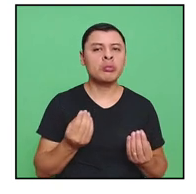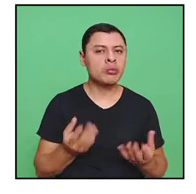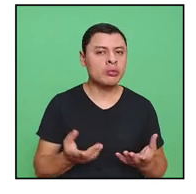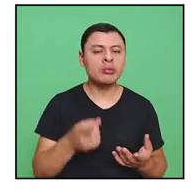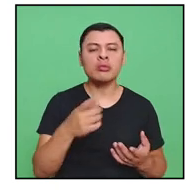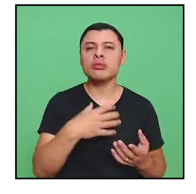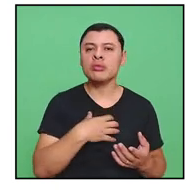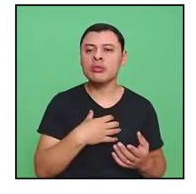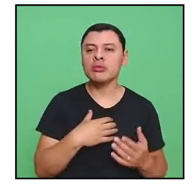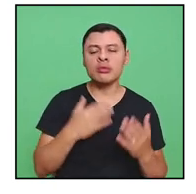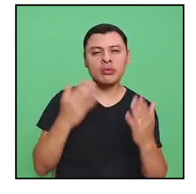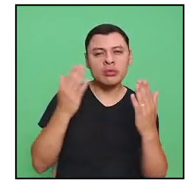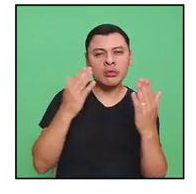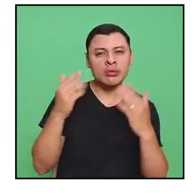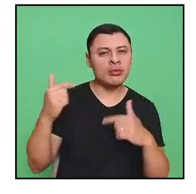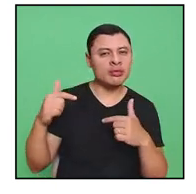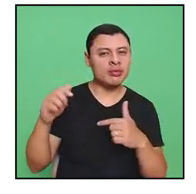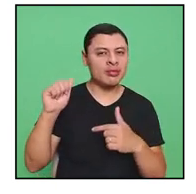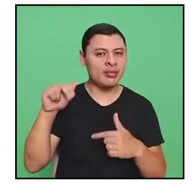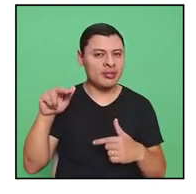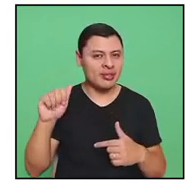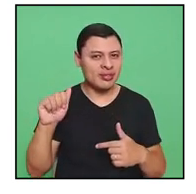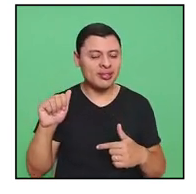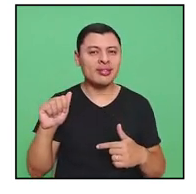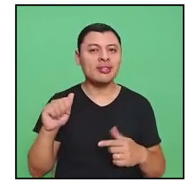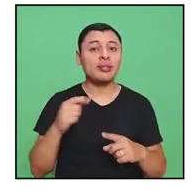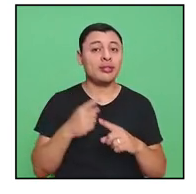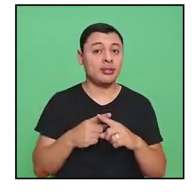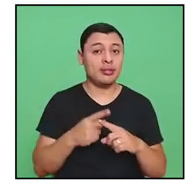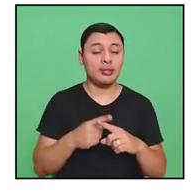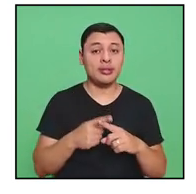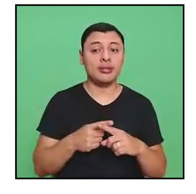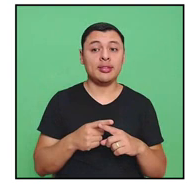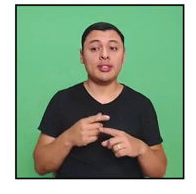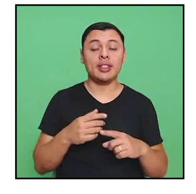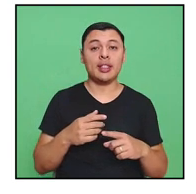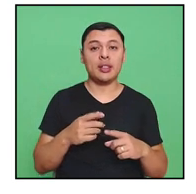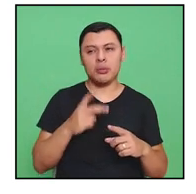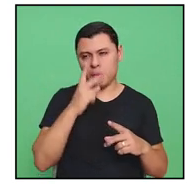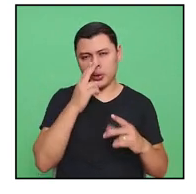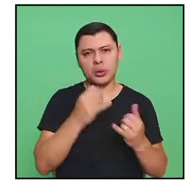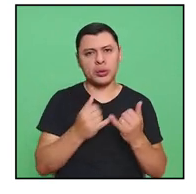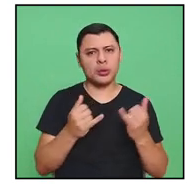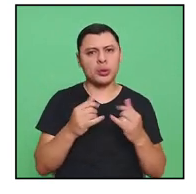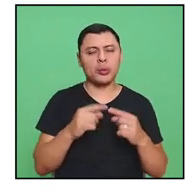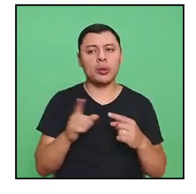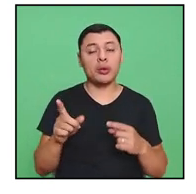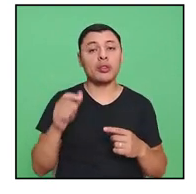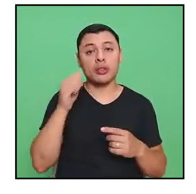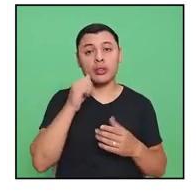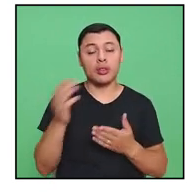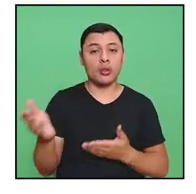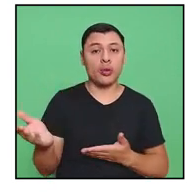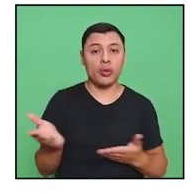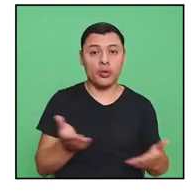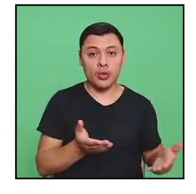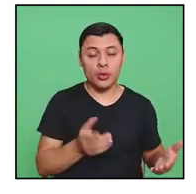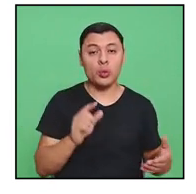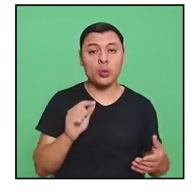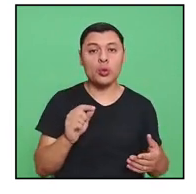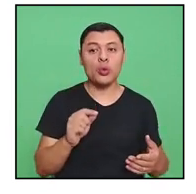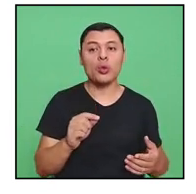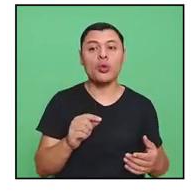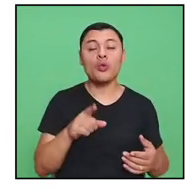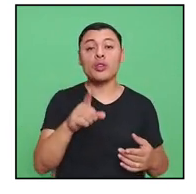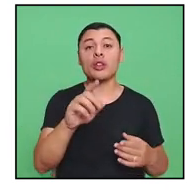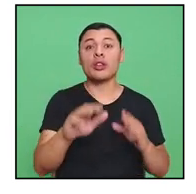Ana, porque eu acho que é meio sobre isso, mas ela convida o espectador a enviar um segredo